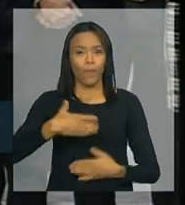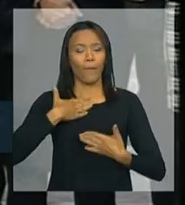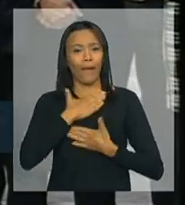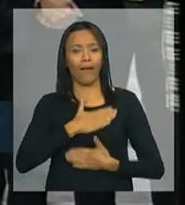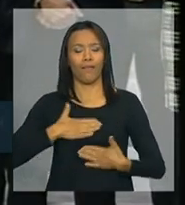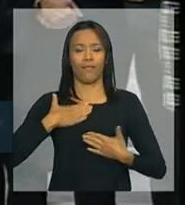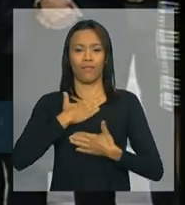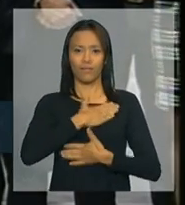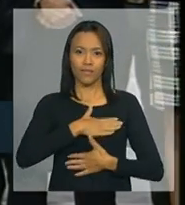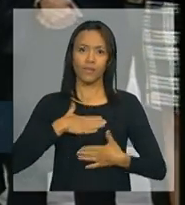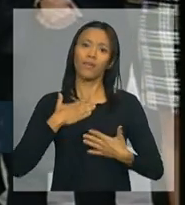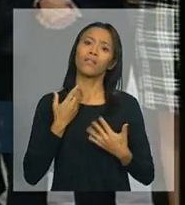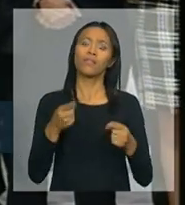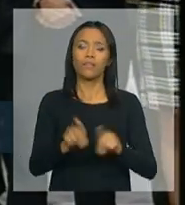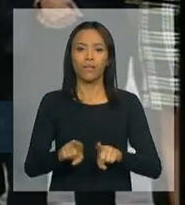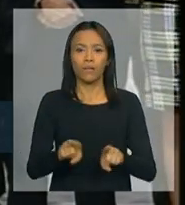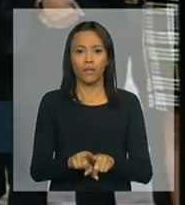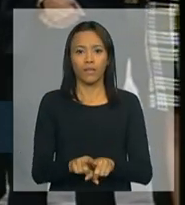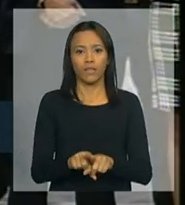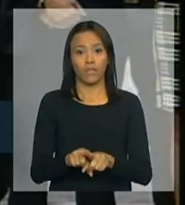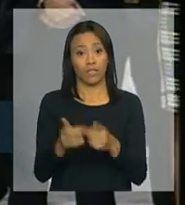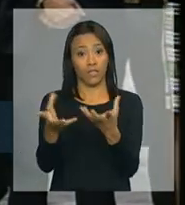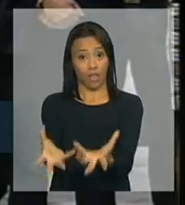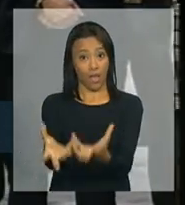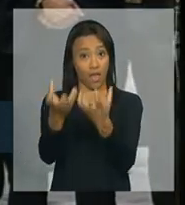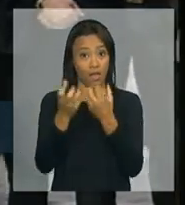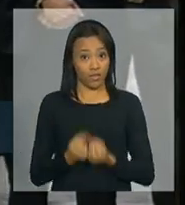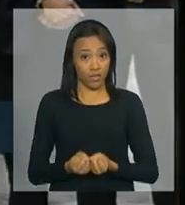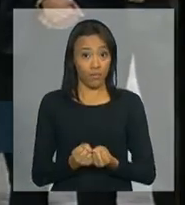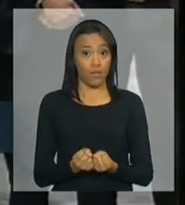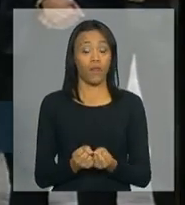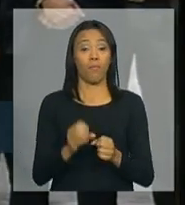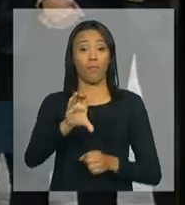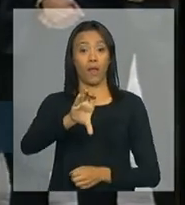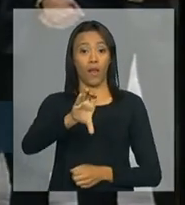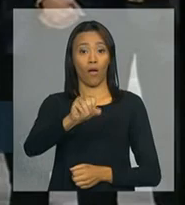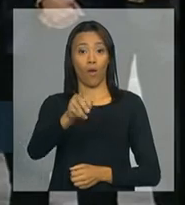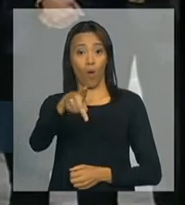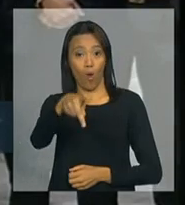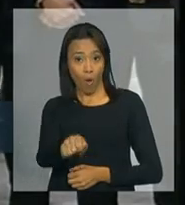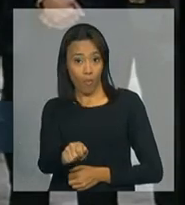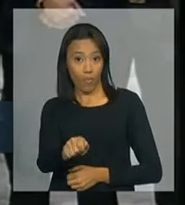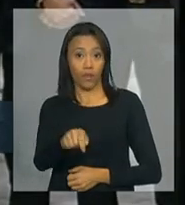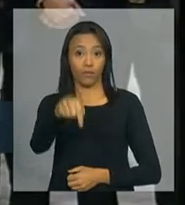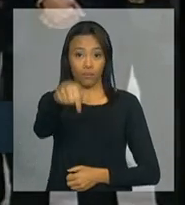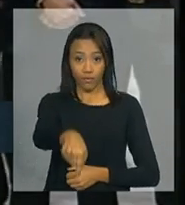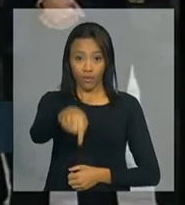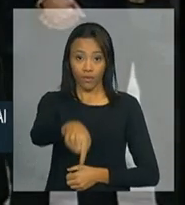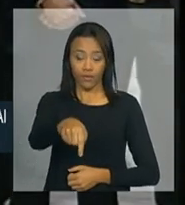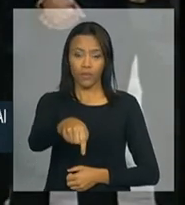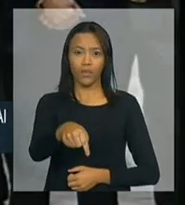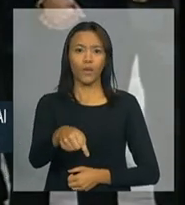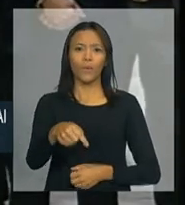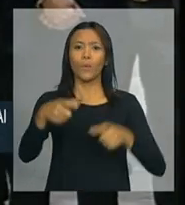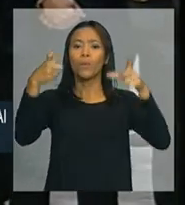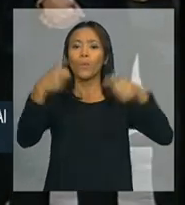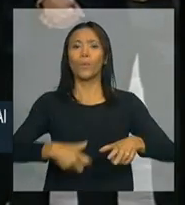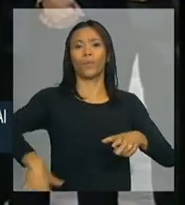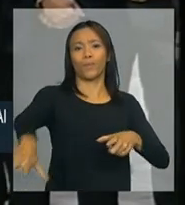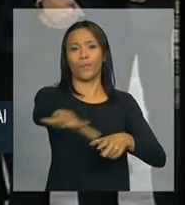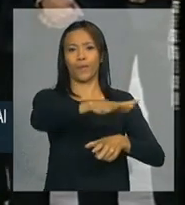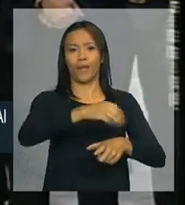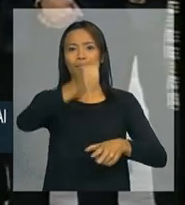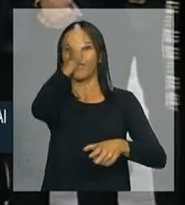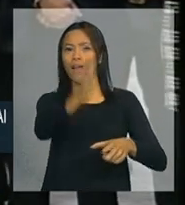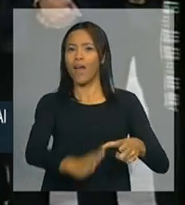de receber para a Copa das Confederações o Centro Nacional de Comando e